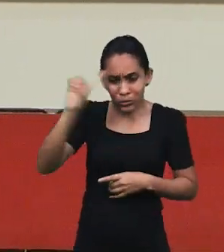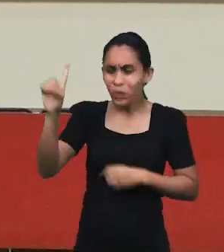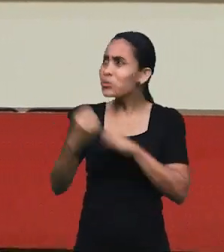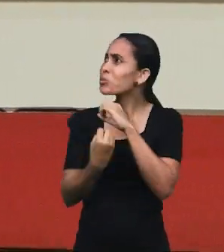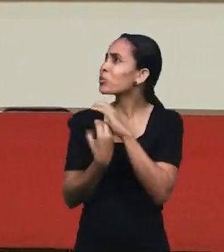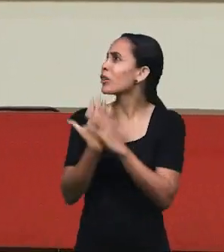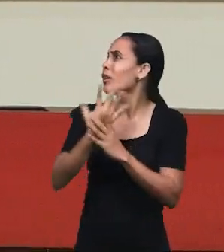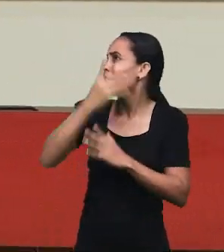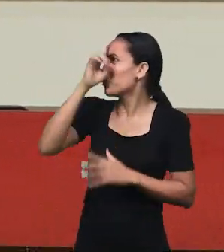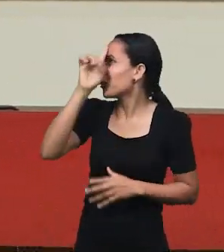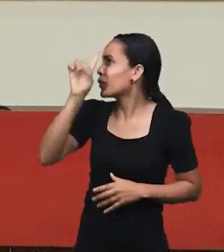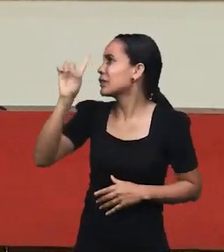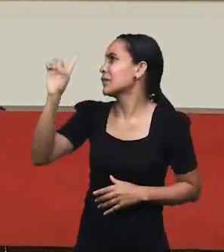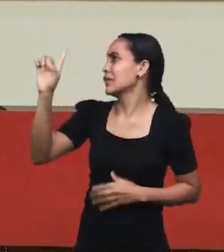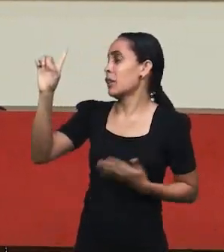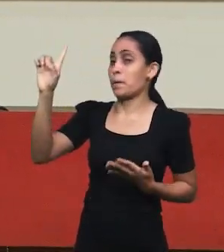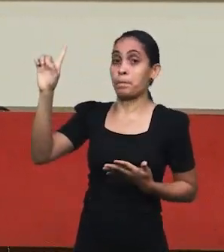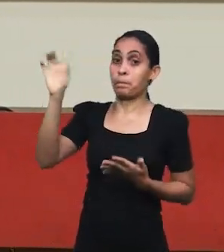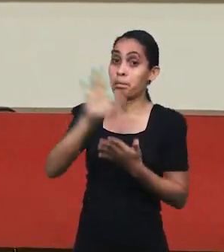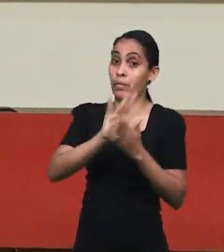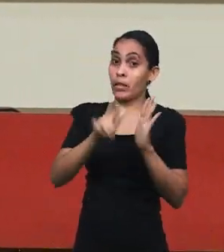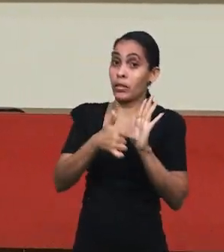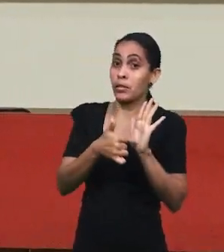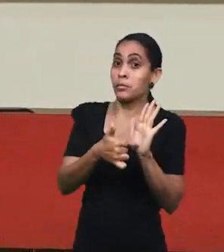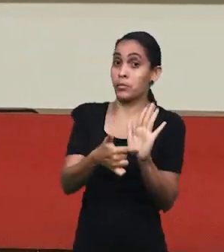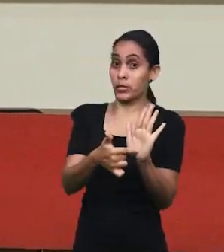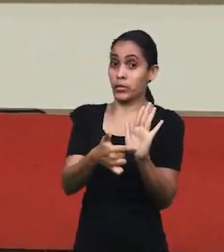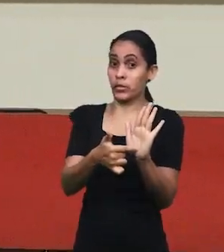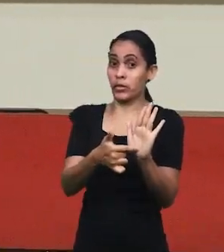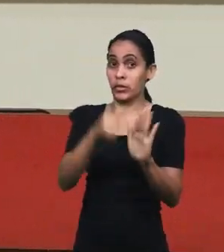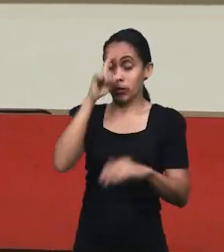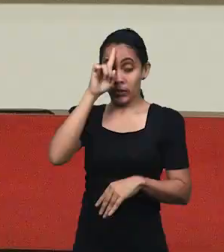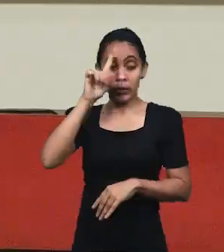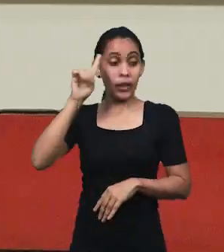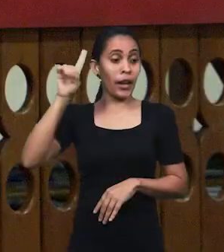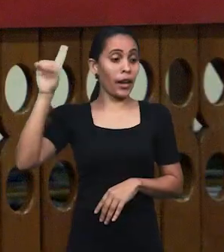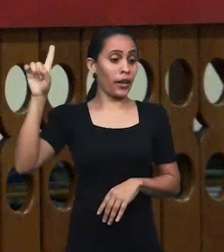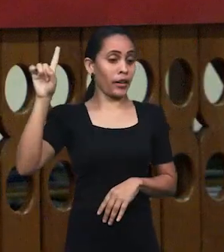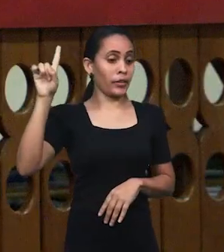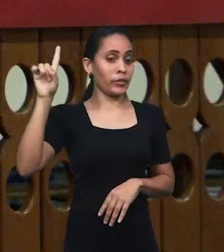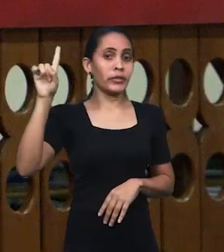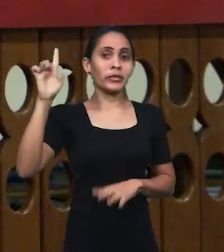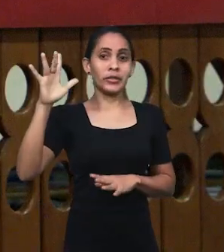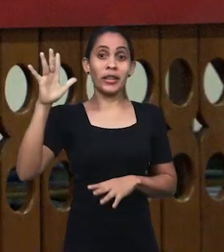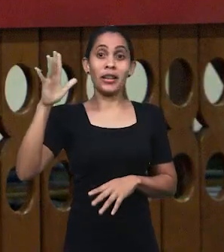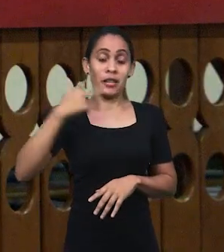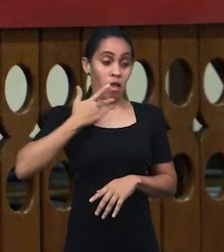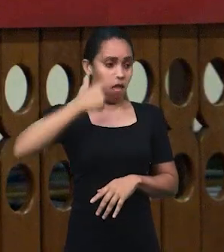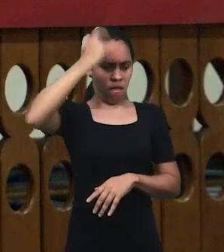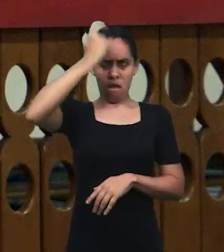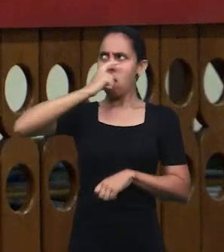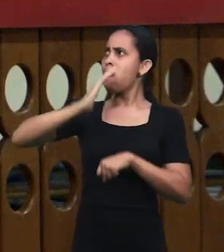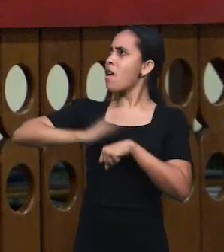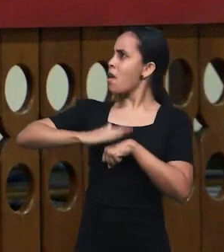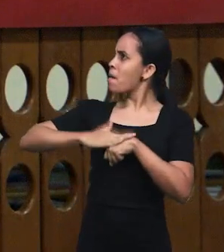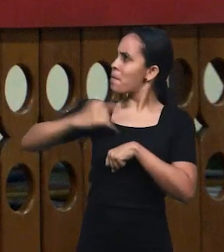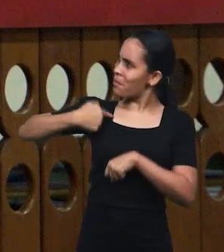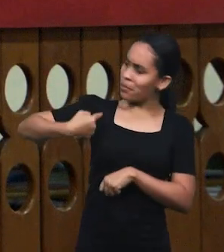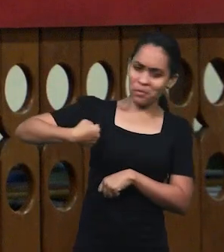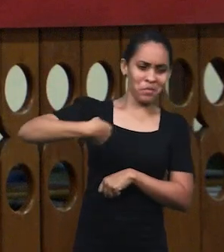reaproximar de Deus, o Criador? A quem enviarei? E diz a Bíblia que Jesus brada no céu: eis-me aqui,